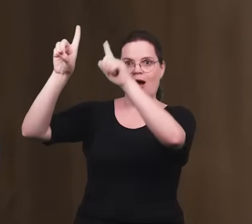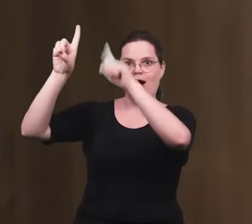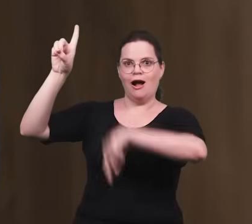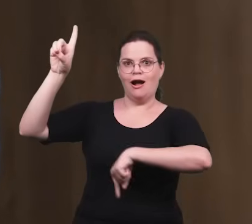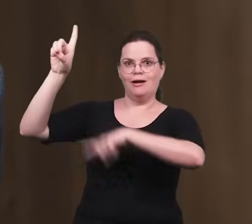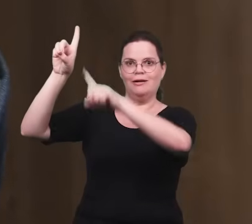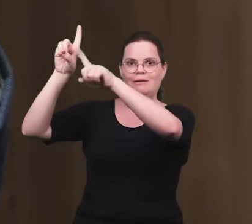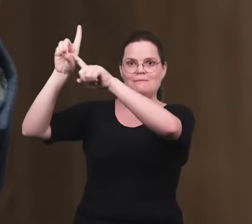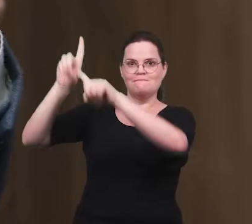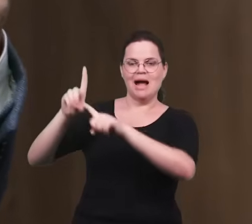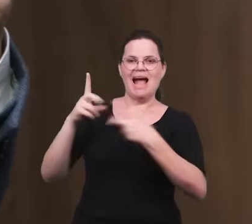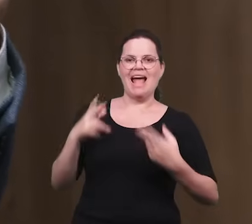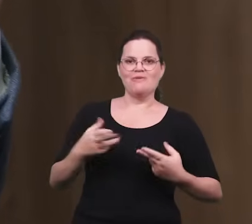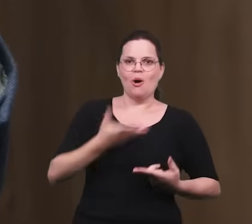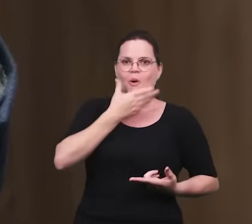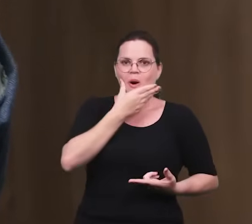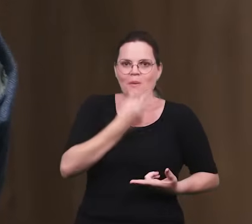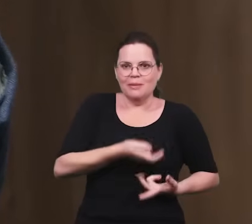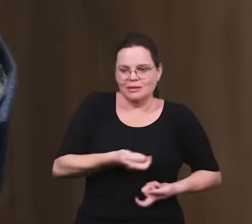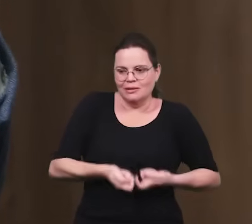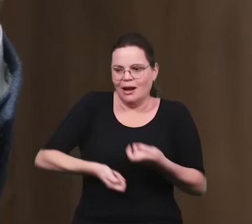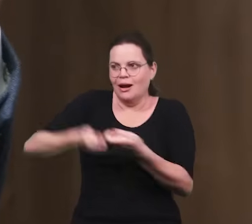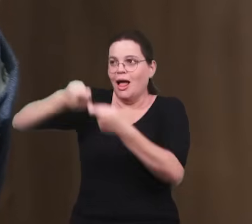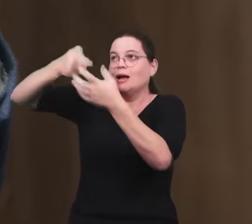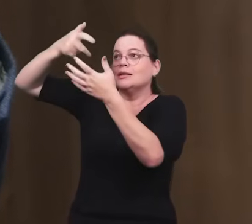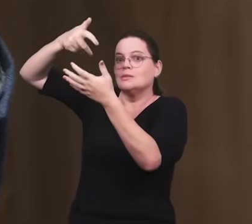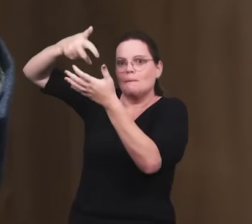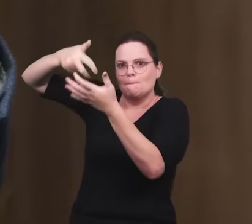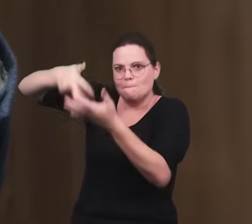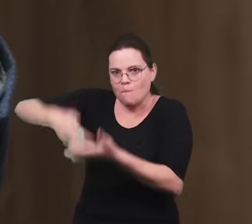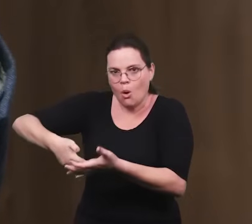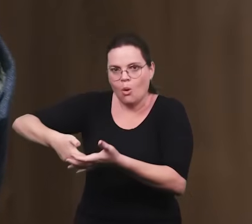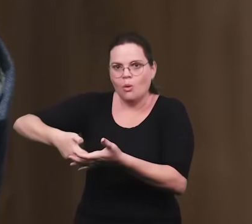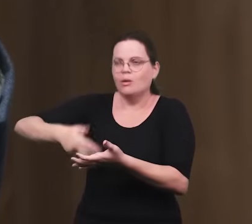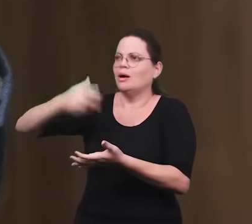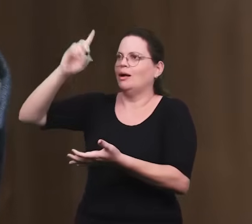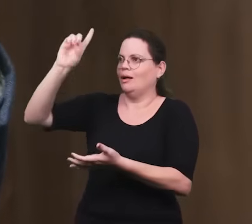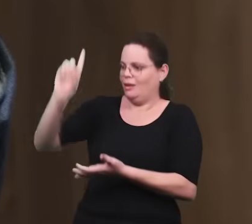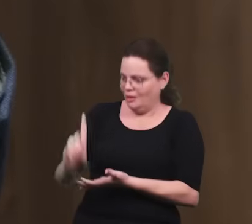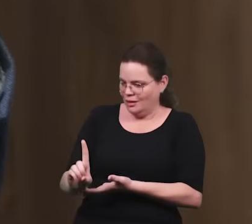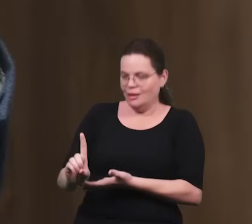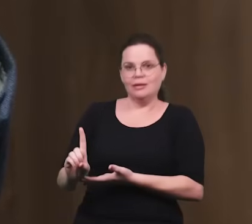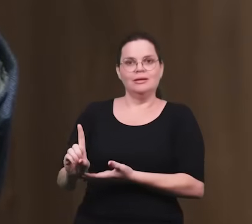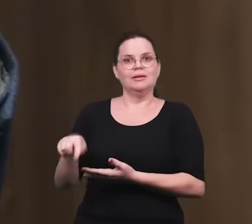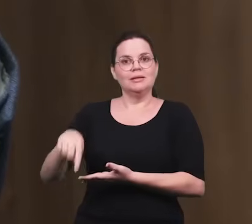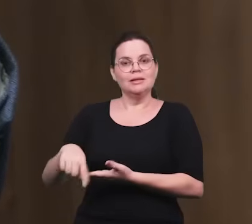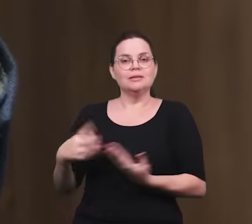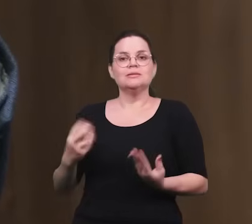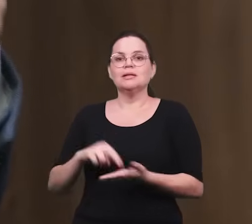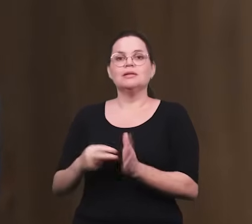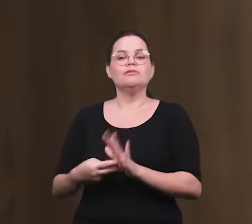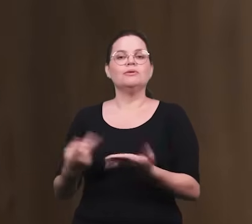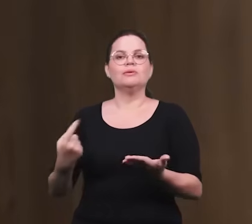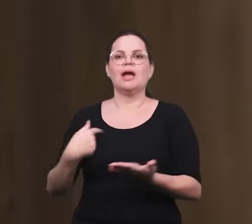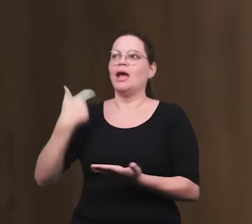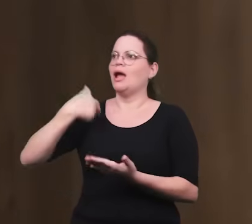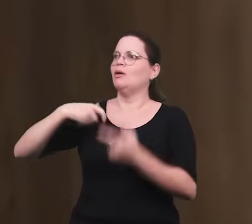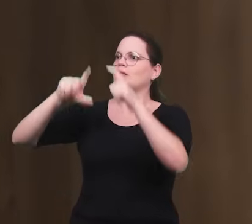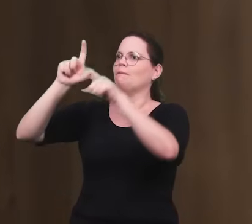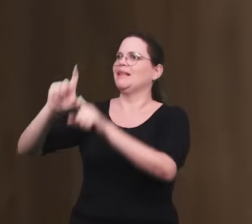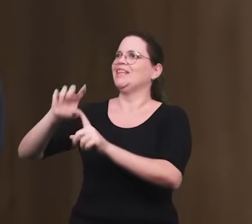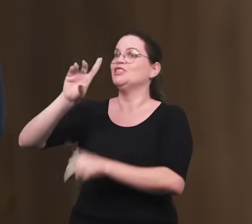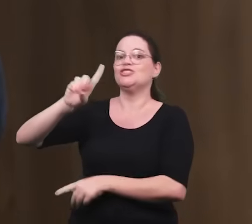maneira vertical, como eles desceram aquele homem até Jesus, é você apresentar um Jesus vivo, revelado. Não é um